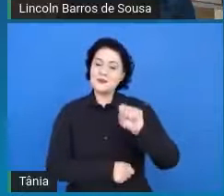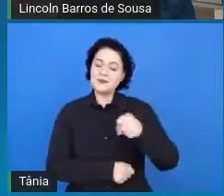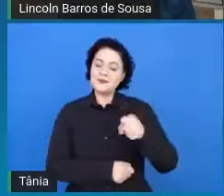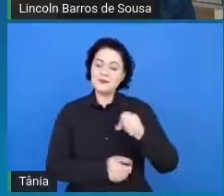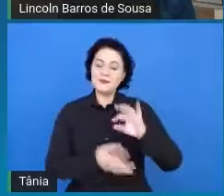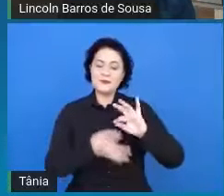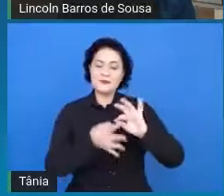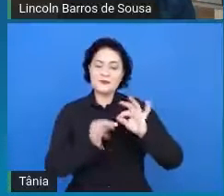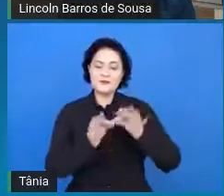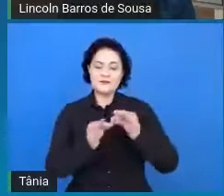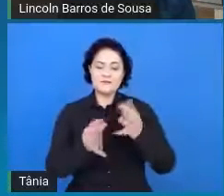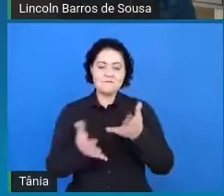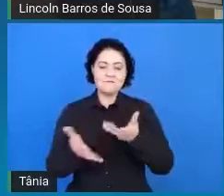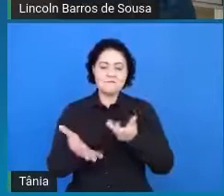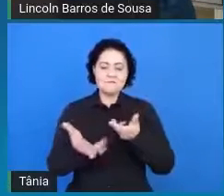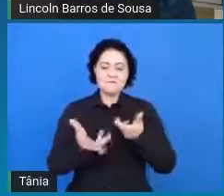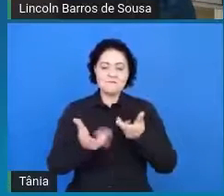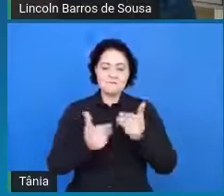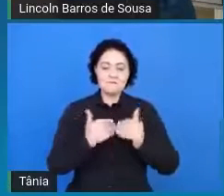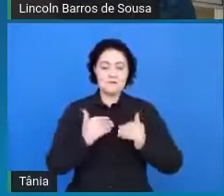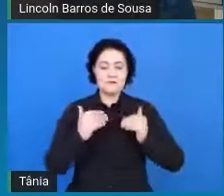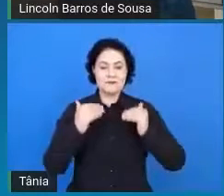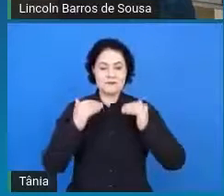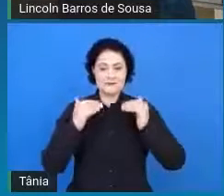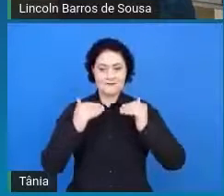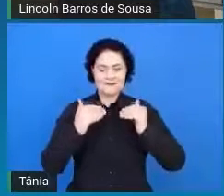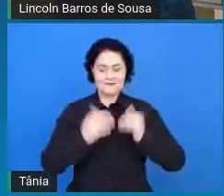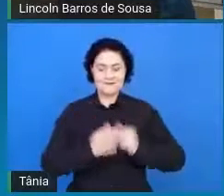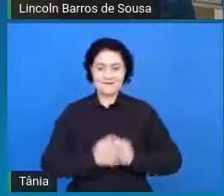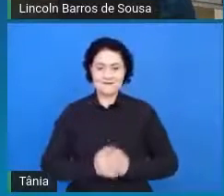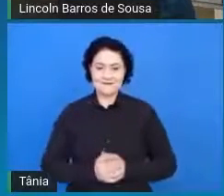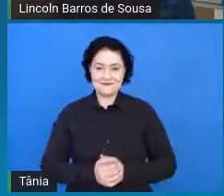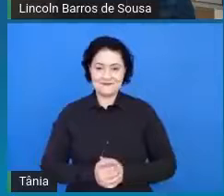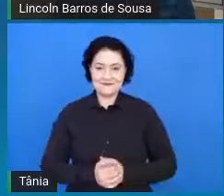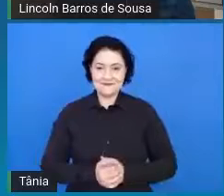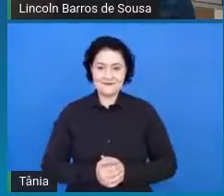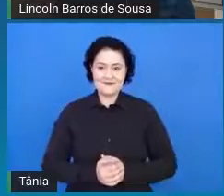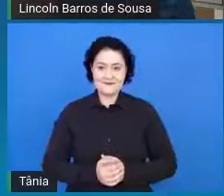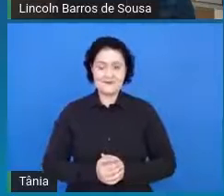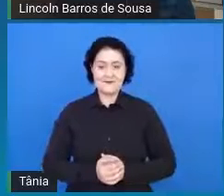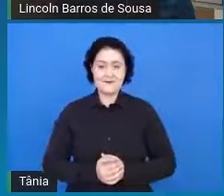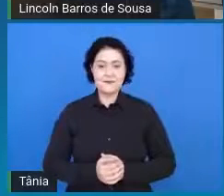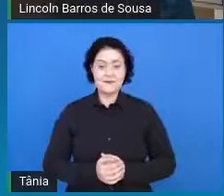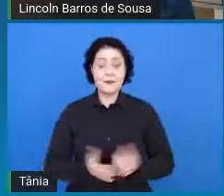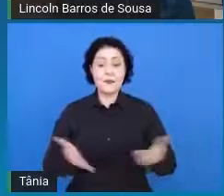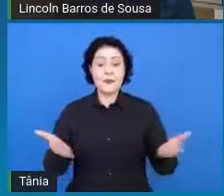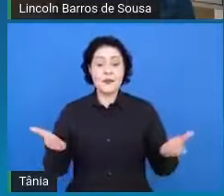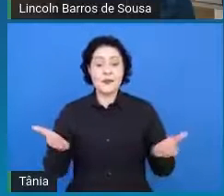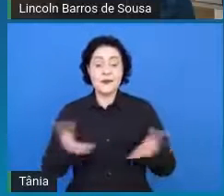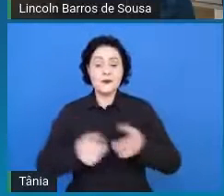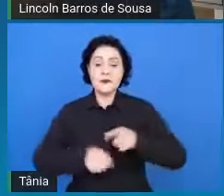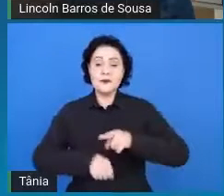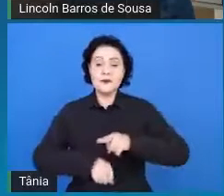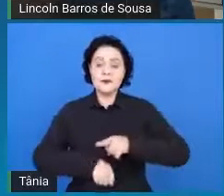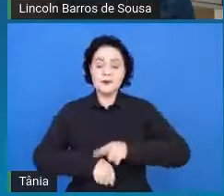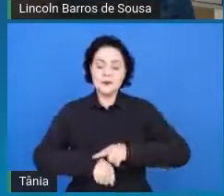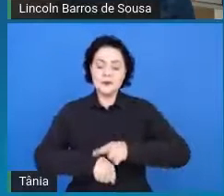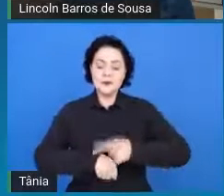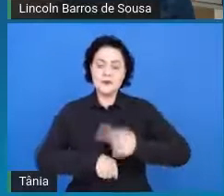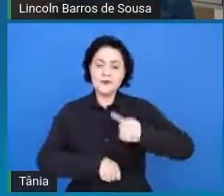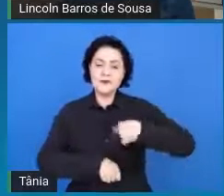aprimorando-se ao longo desse tempo nós gostaríamos que